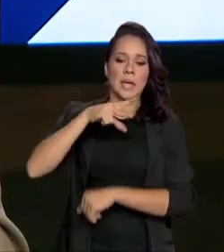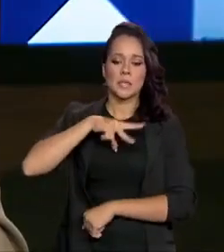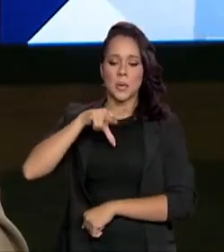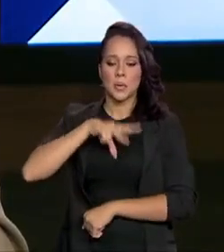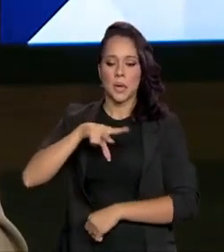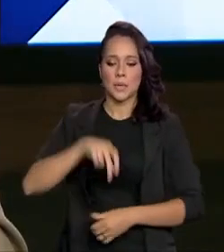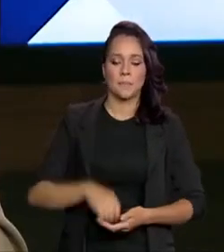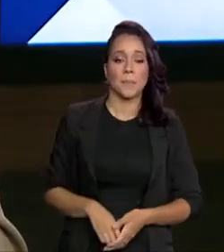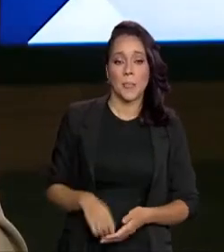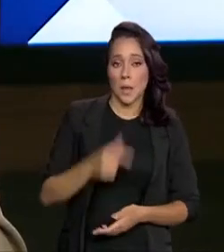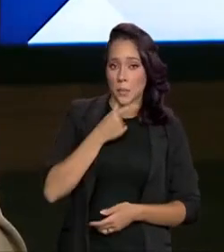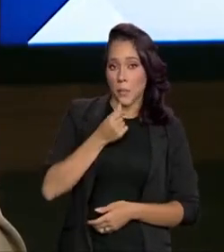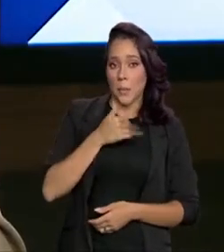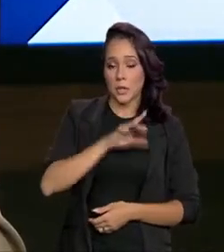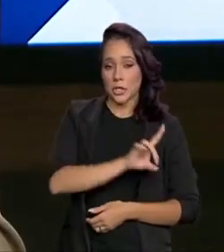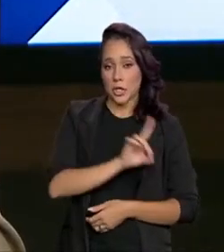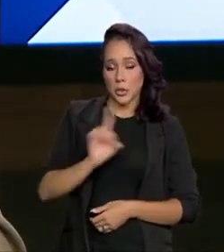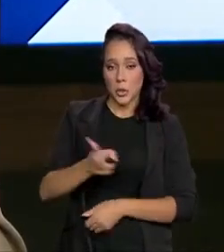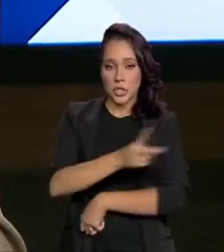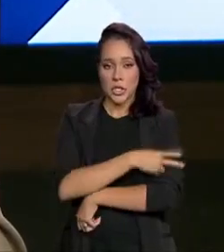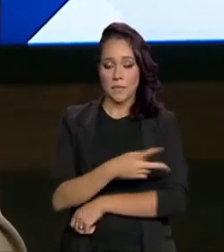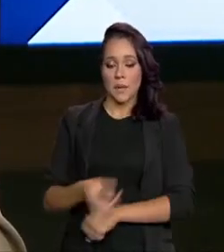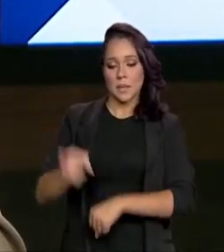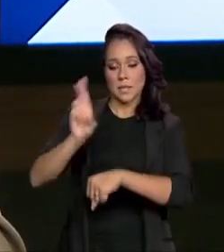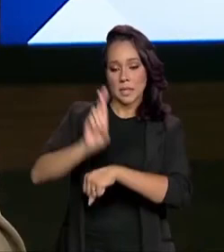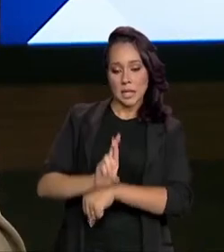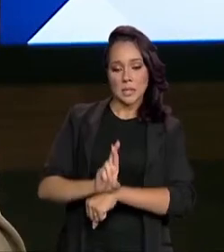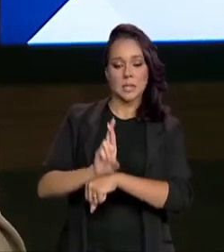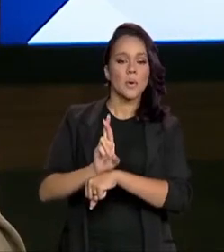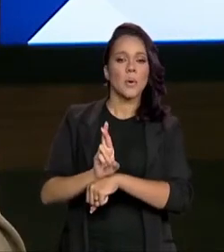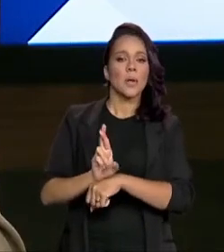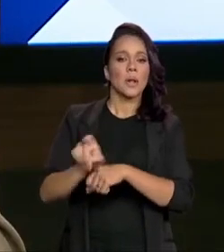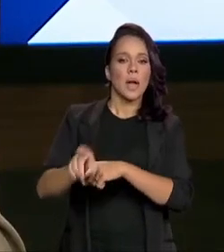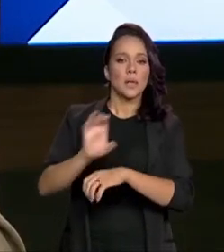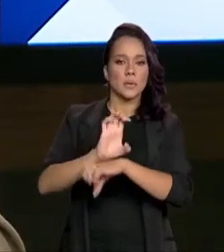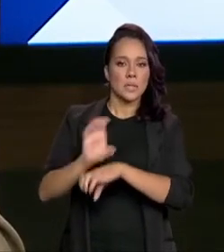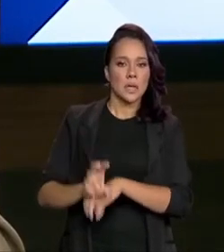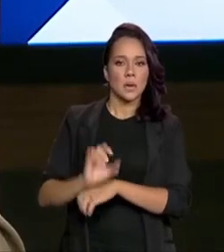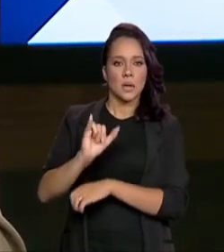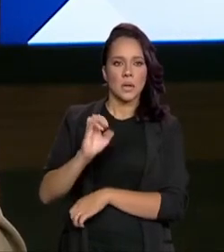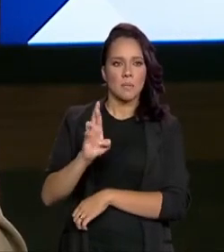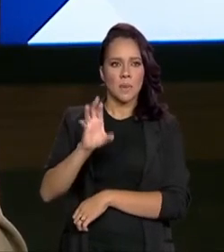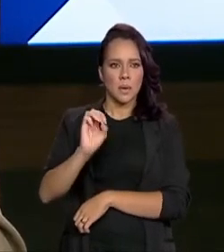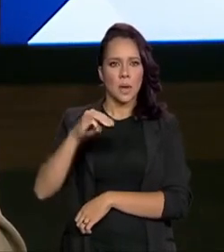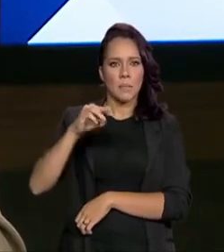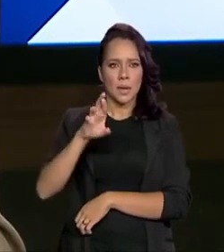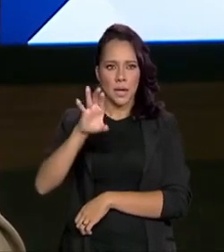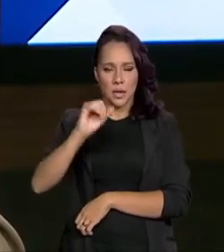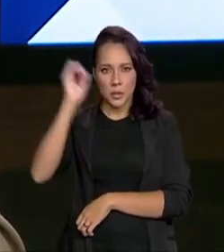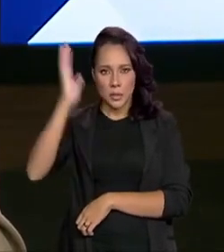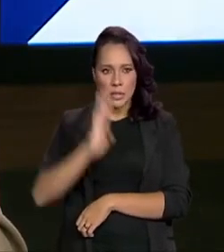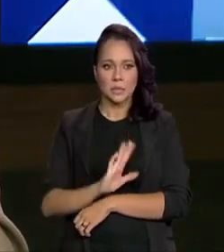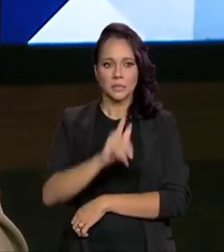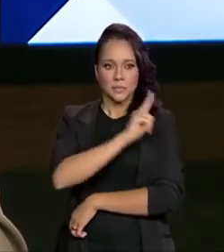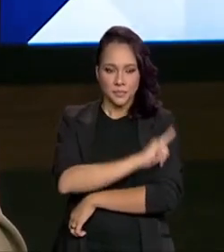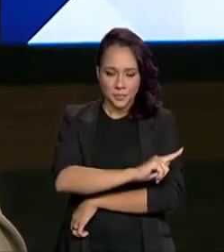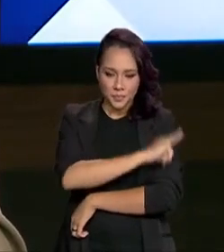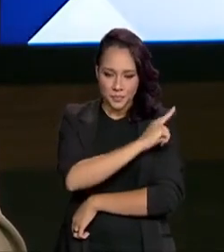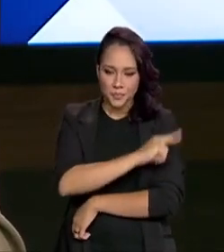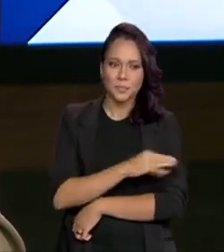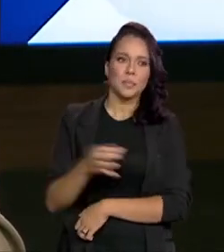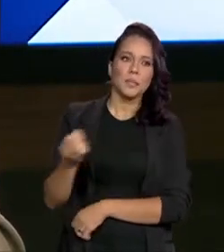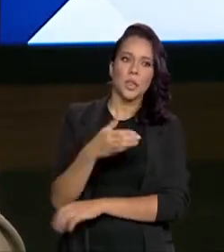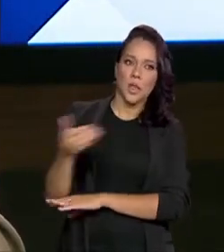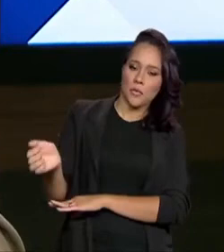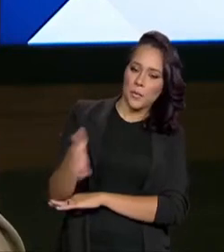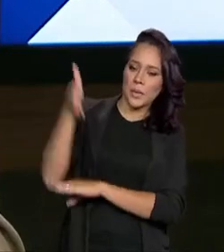Rafael Calu, diretor e chefe da representação da Organização dos Estados Ibero-Americanos no Brasil, que faz a gestão do museu, a nova bandeira